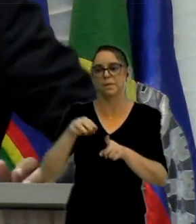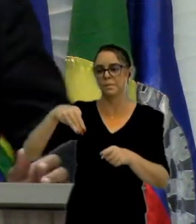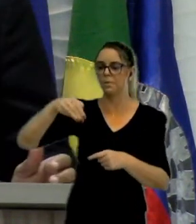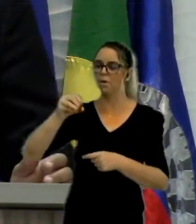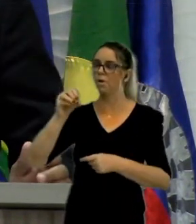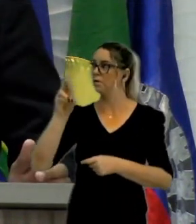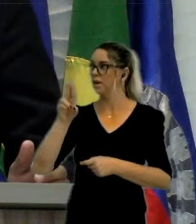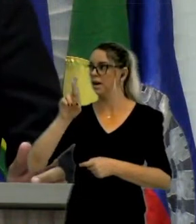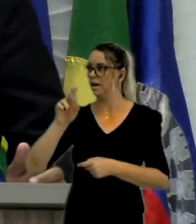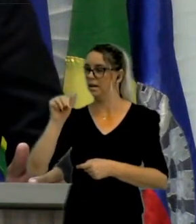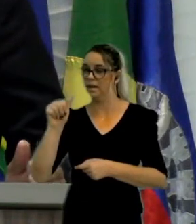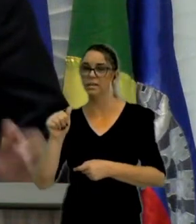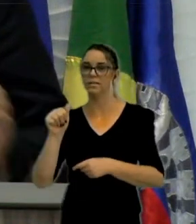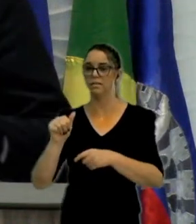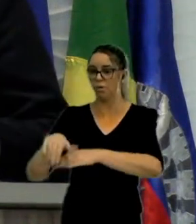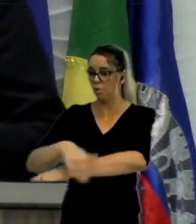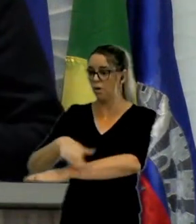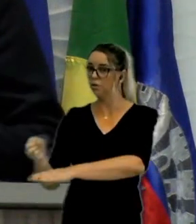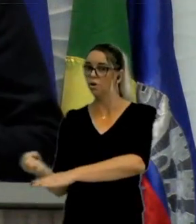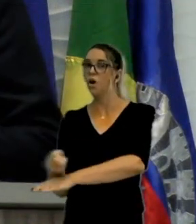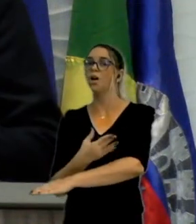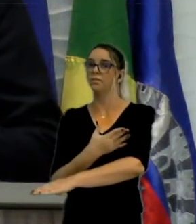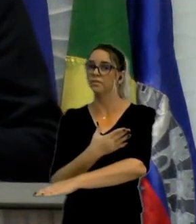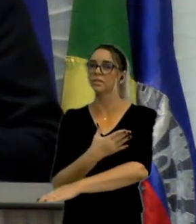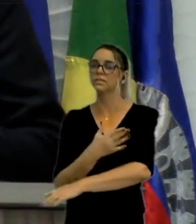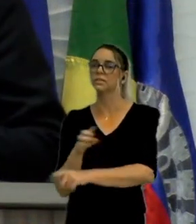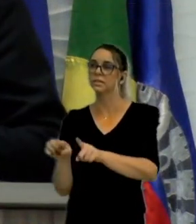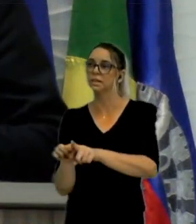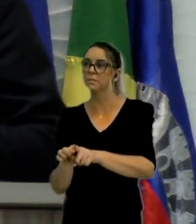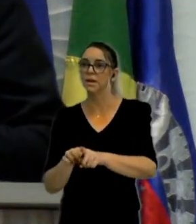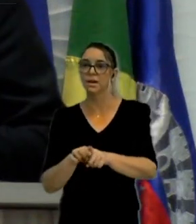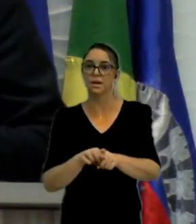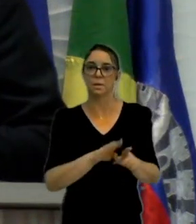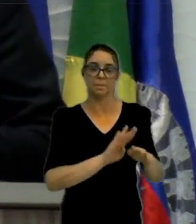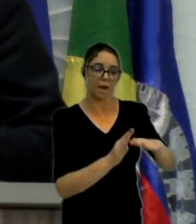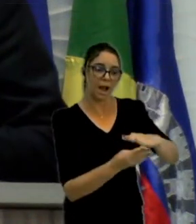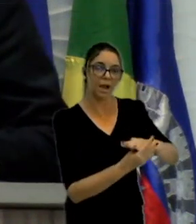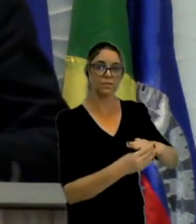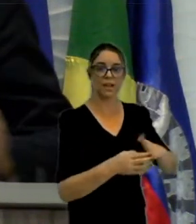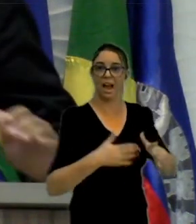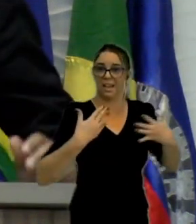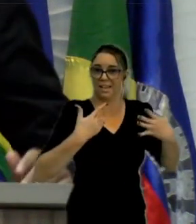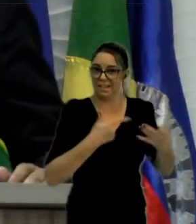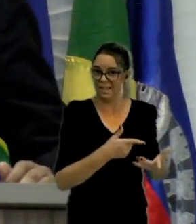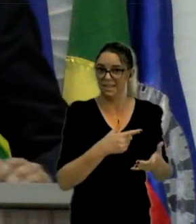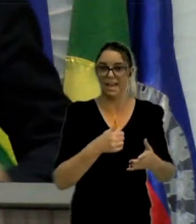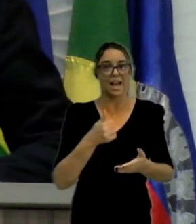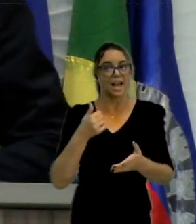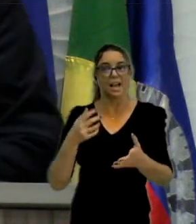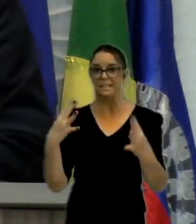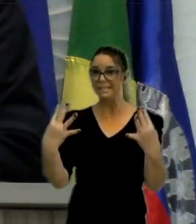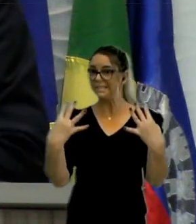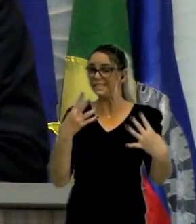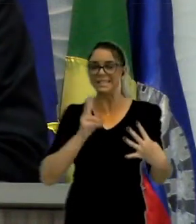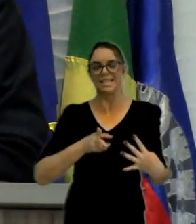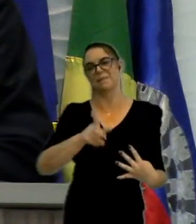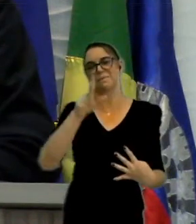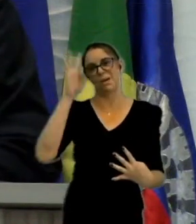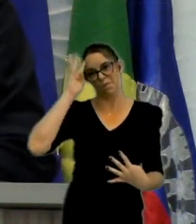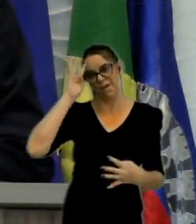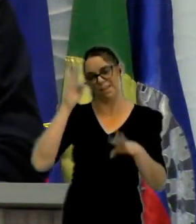da Rua Nova, e o pessoal aqui da Rua da Alivia, que não perde uma sessão desta casa.